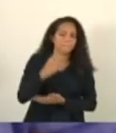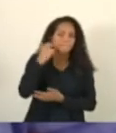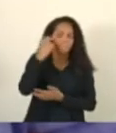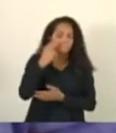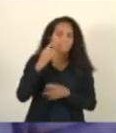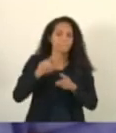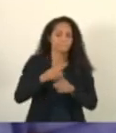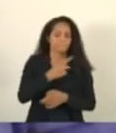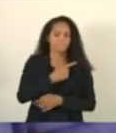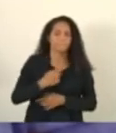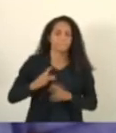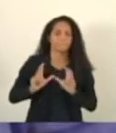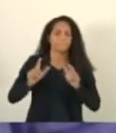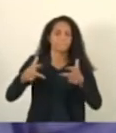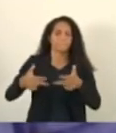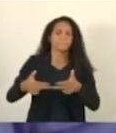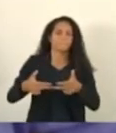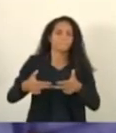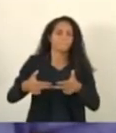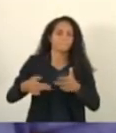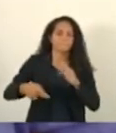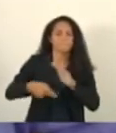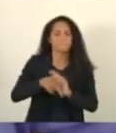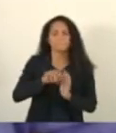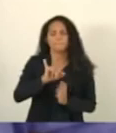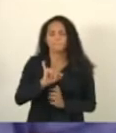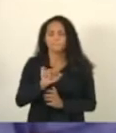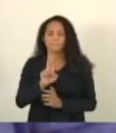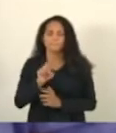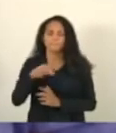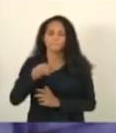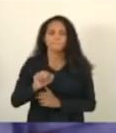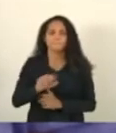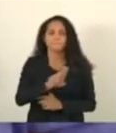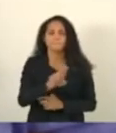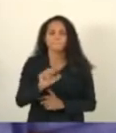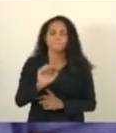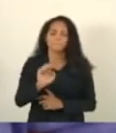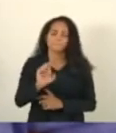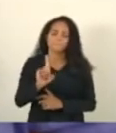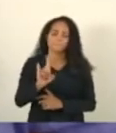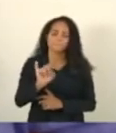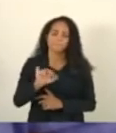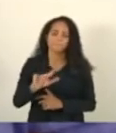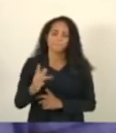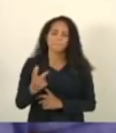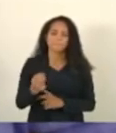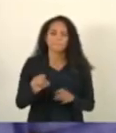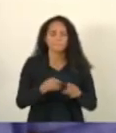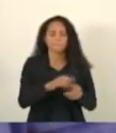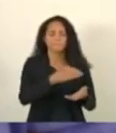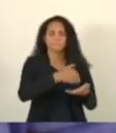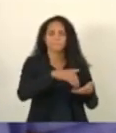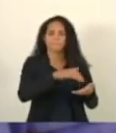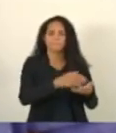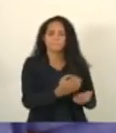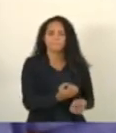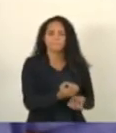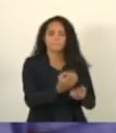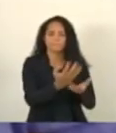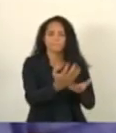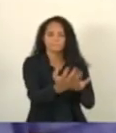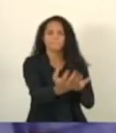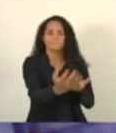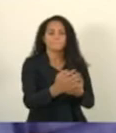presidente da Câmara Municipal de Iuna, Edinho, o secretário de Agricultura, João